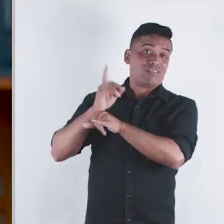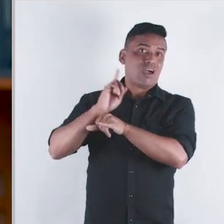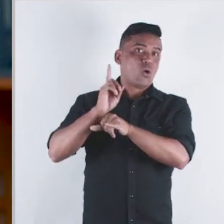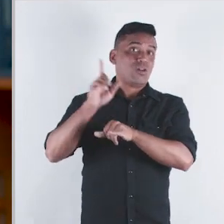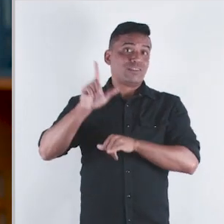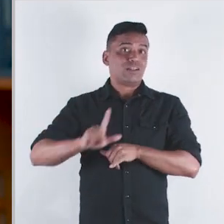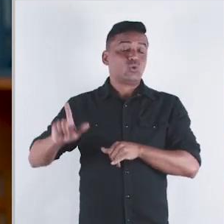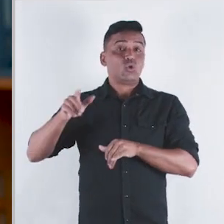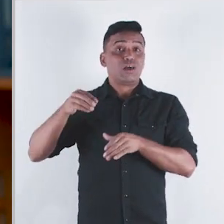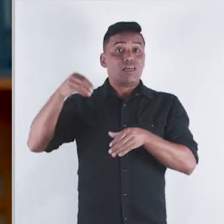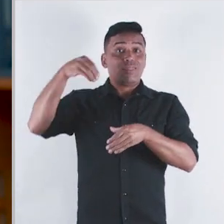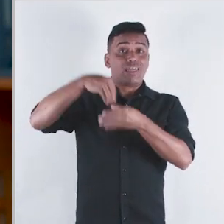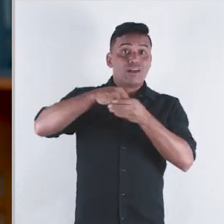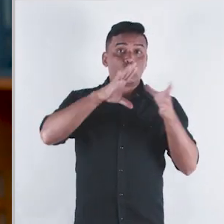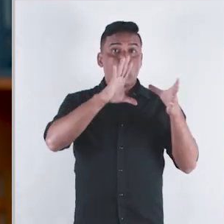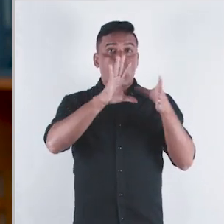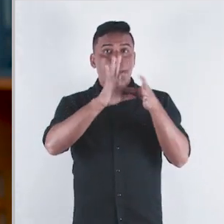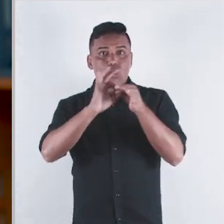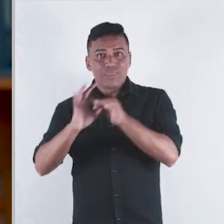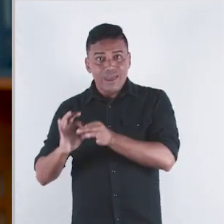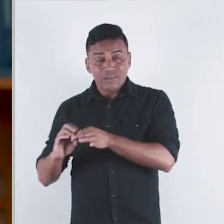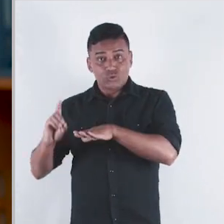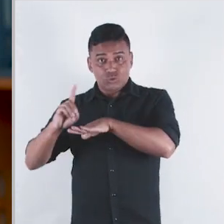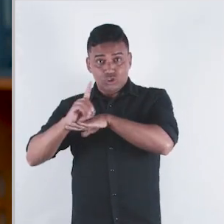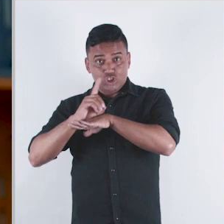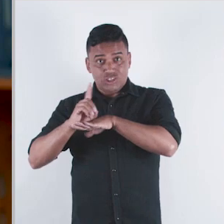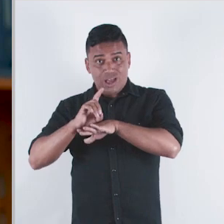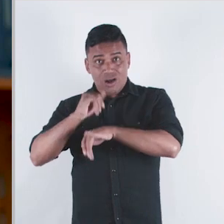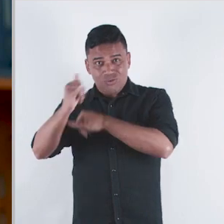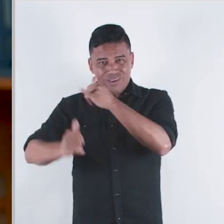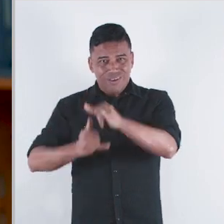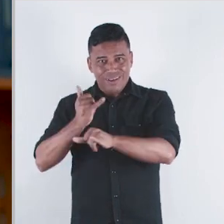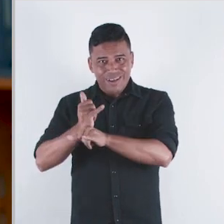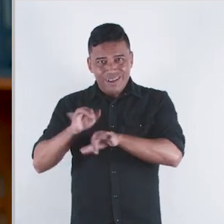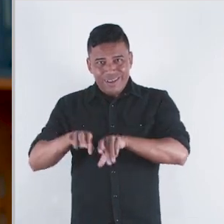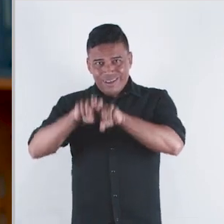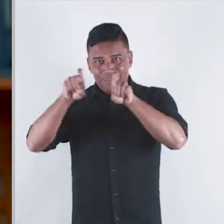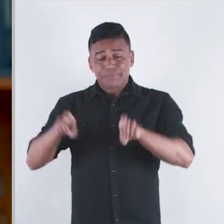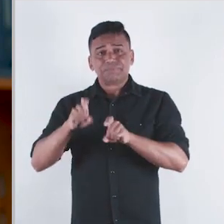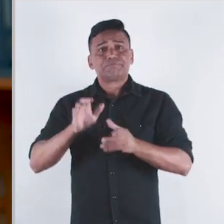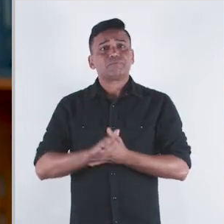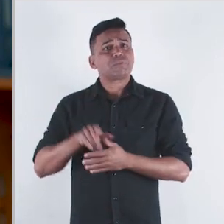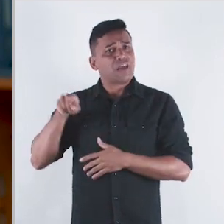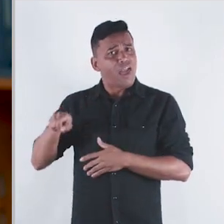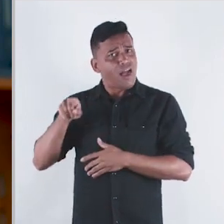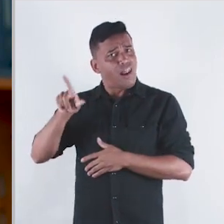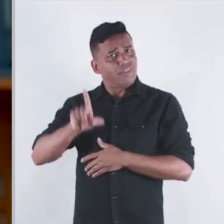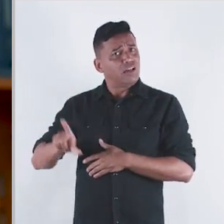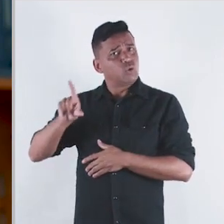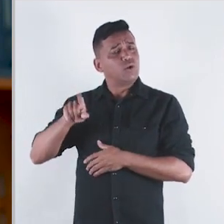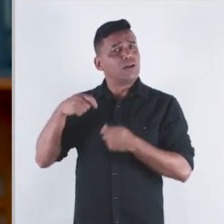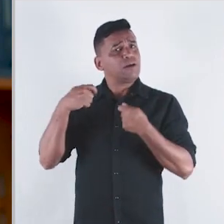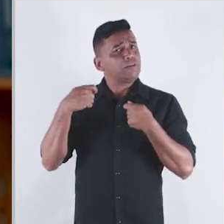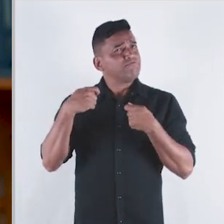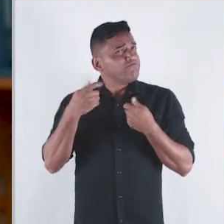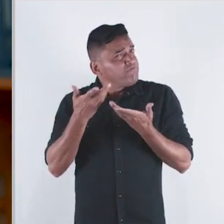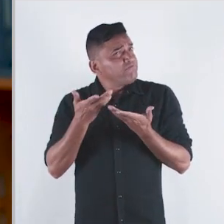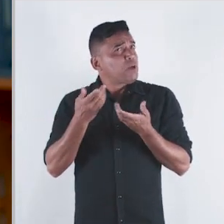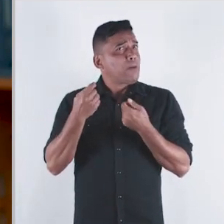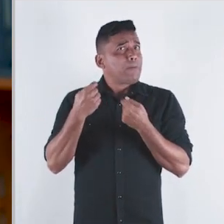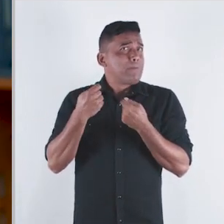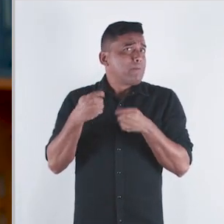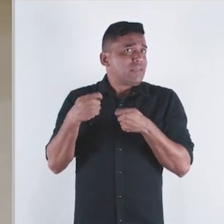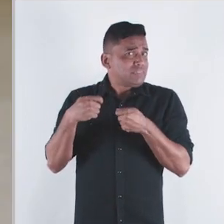essa diferenciação. Essa literatura digital, então, ela prescinde desse